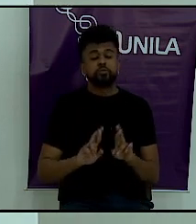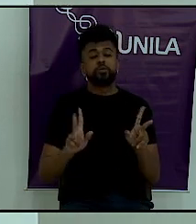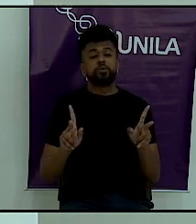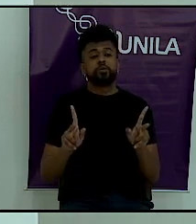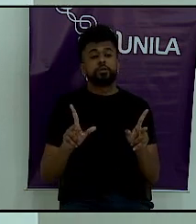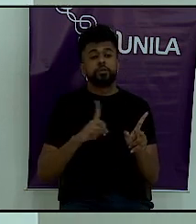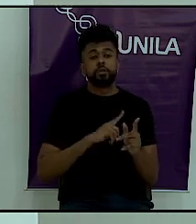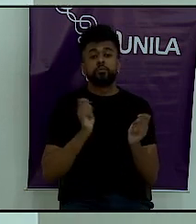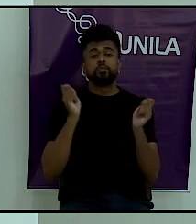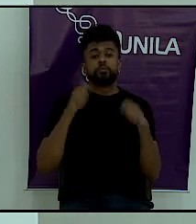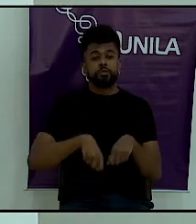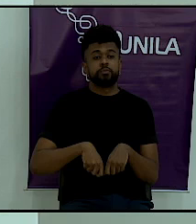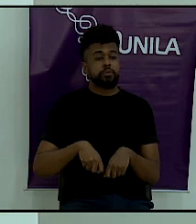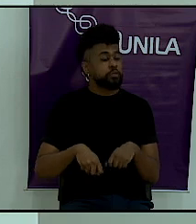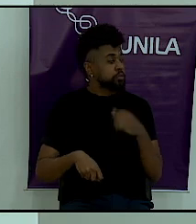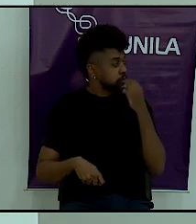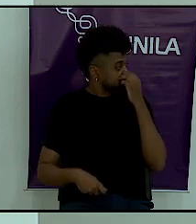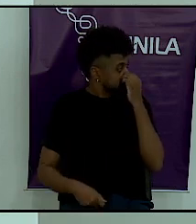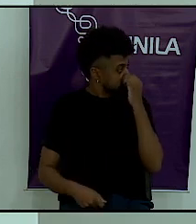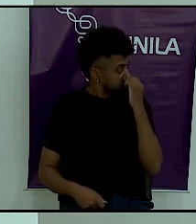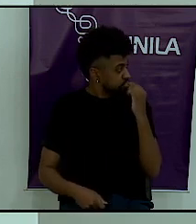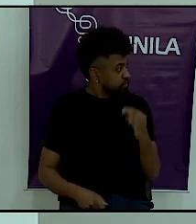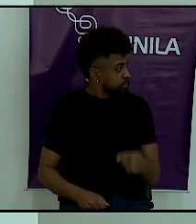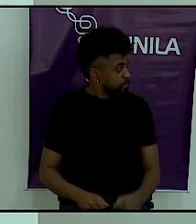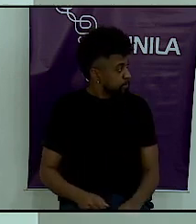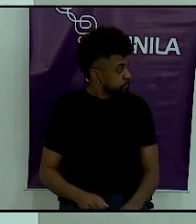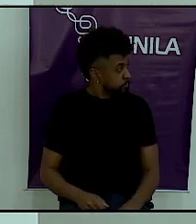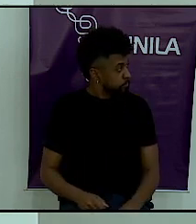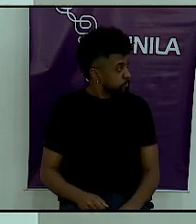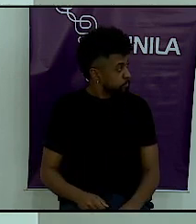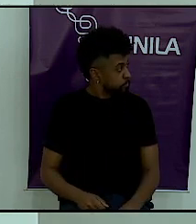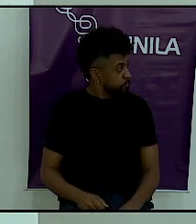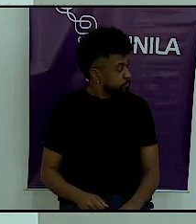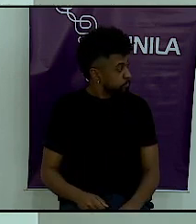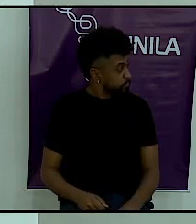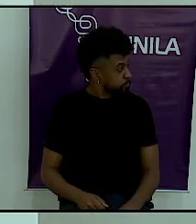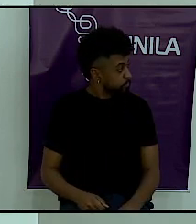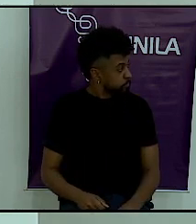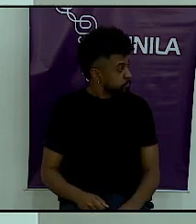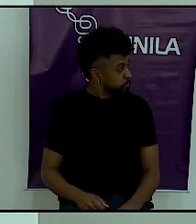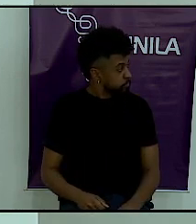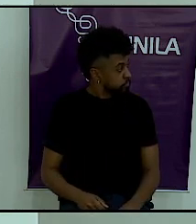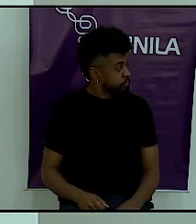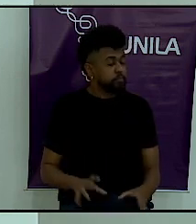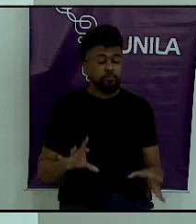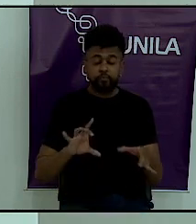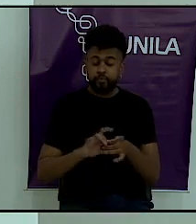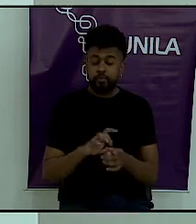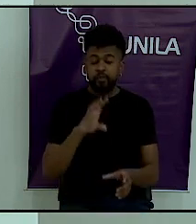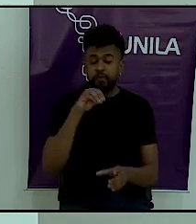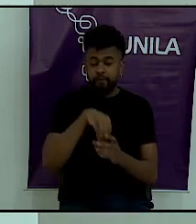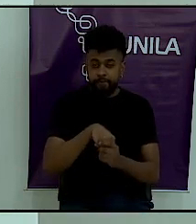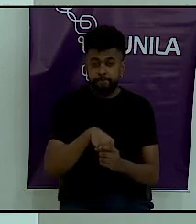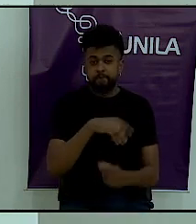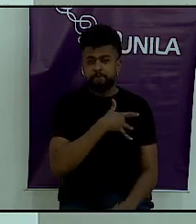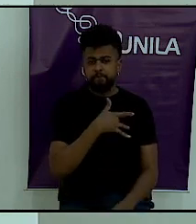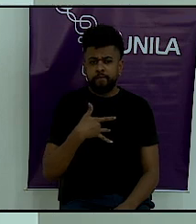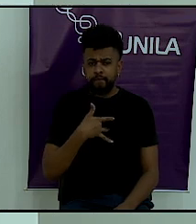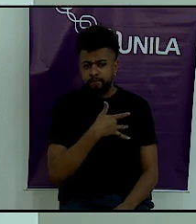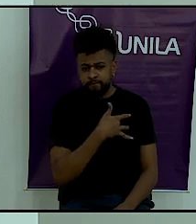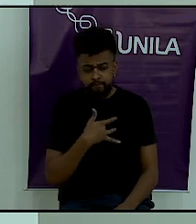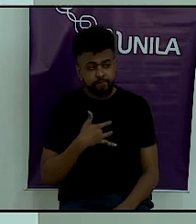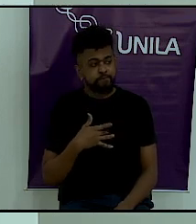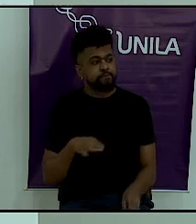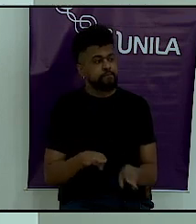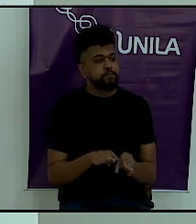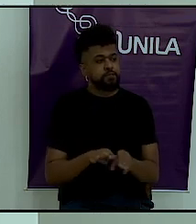as possibilidades de parceria externas, como eu coloquei 2 slides atrás. As parcerias internas, quando a gente pensa em saúde, tanto no